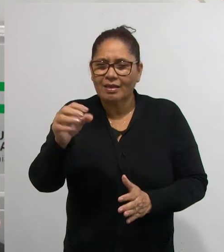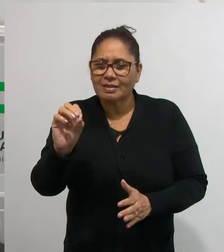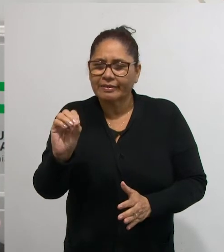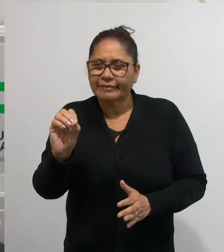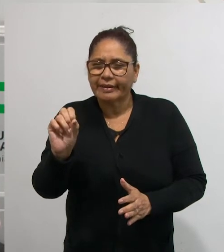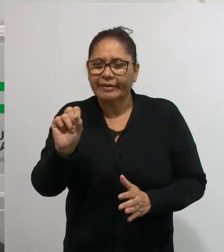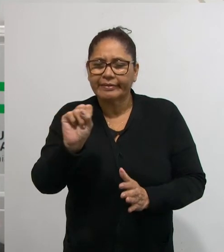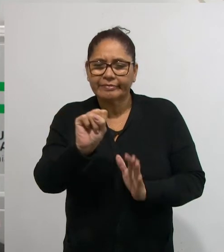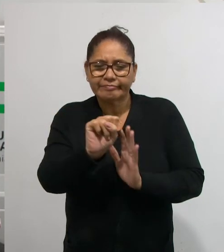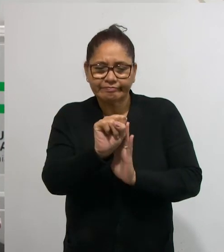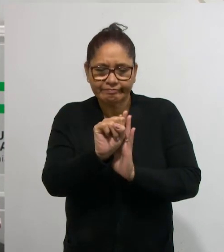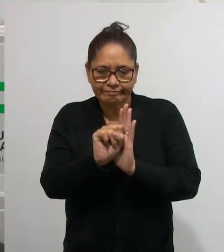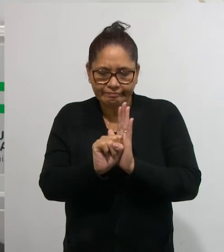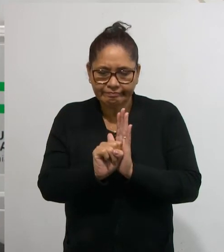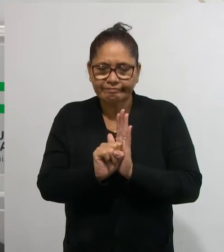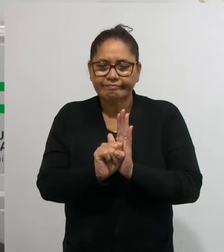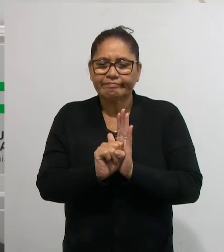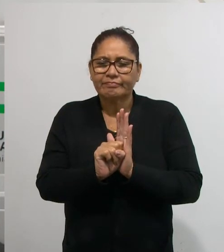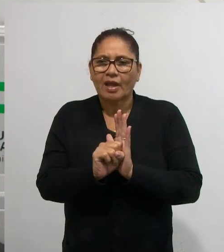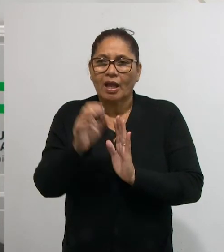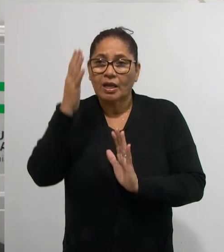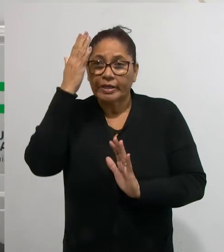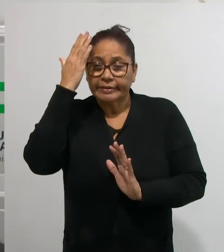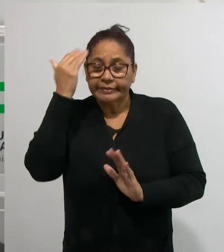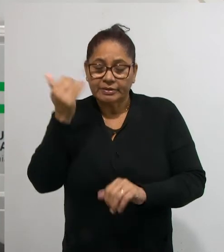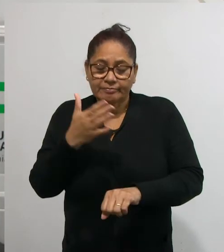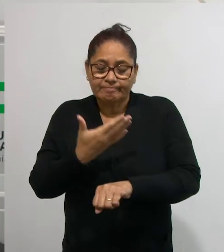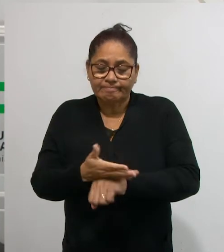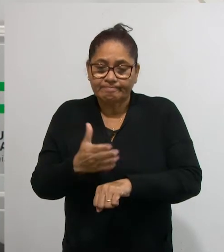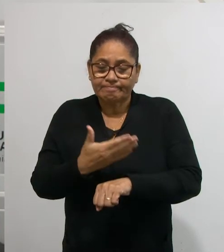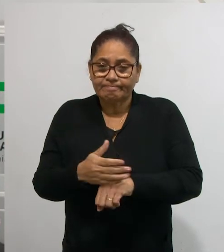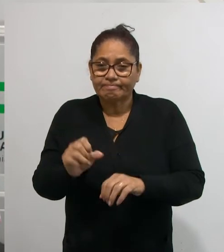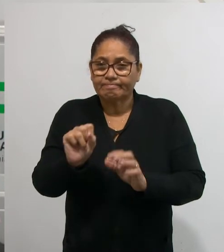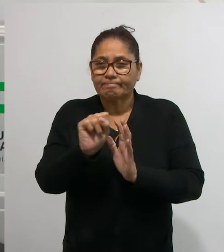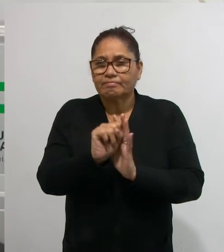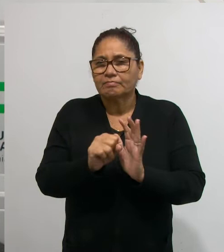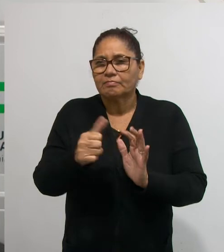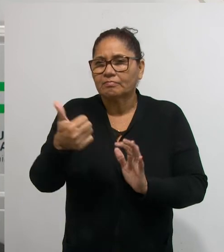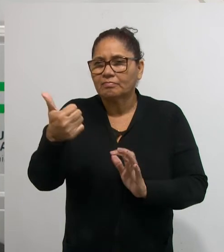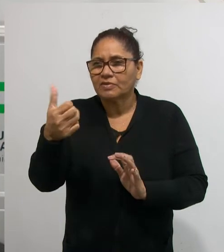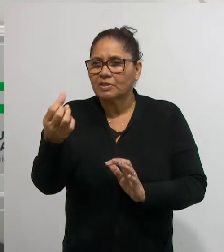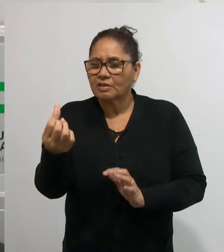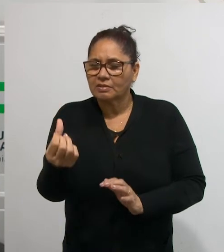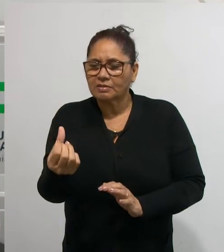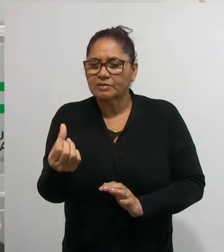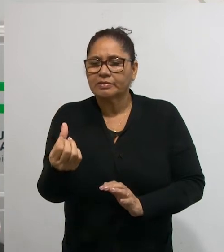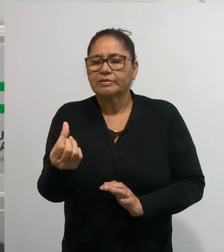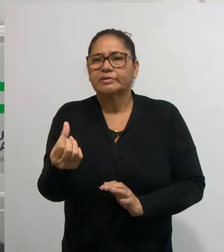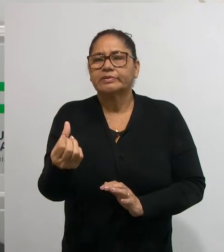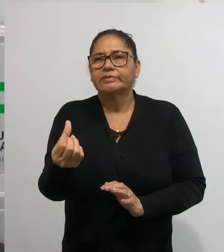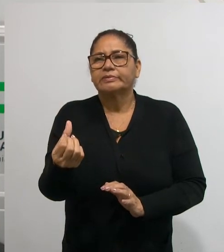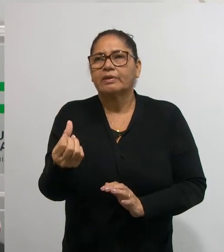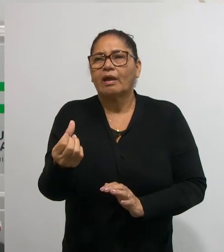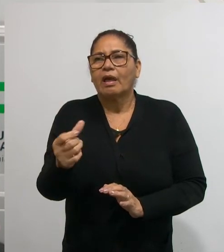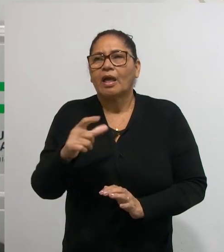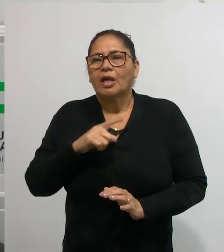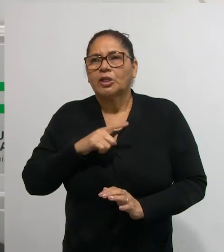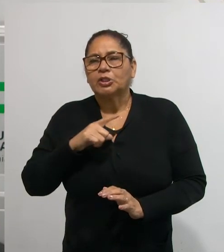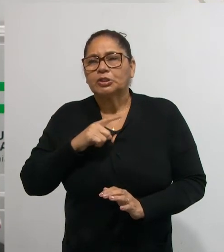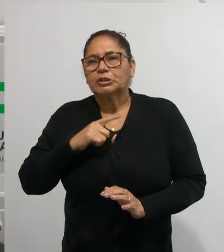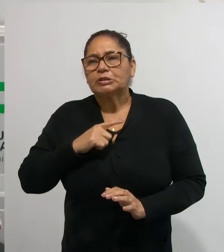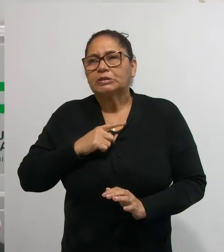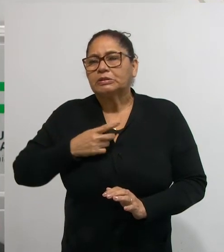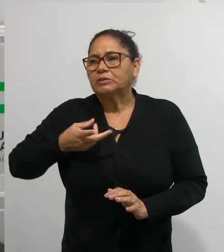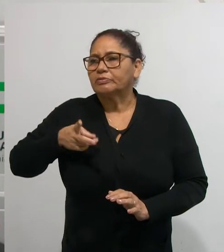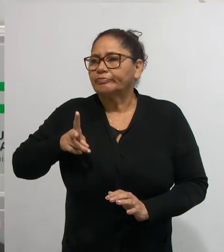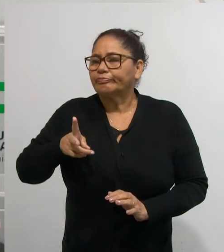né. Então a gente sabe que uma prática que foi lá no século XVI trouxe, né, ele